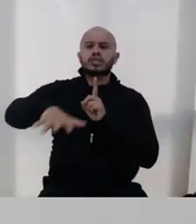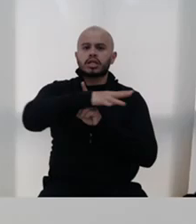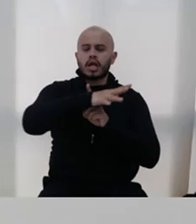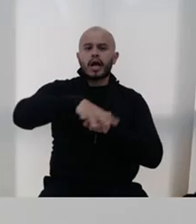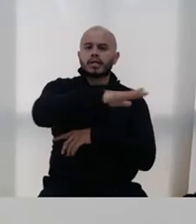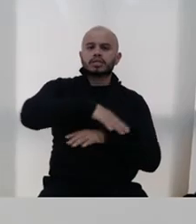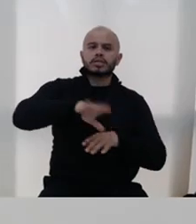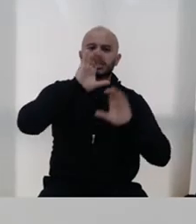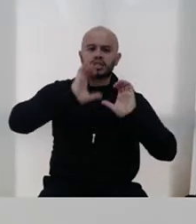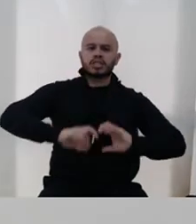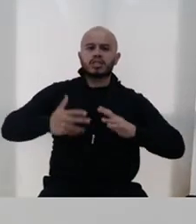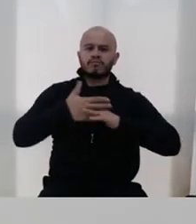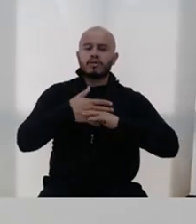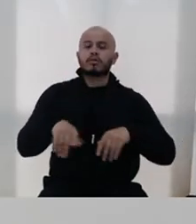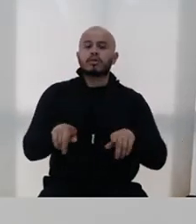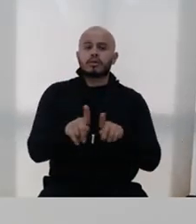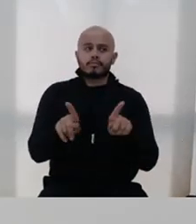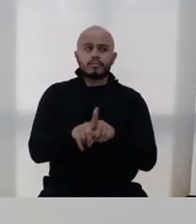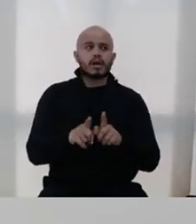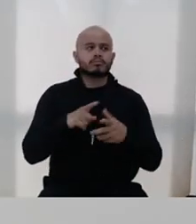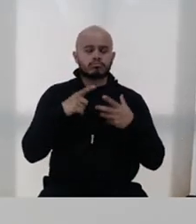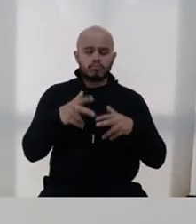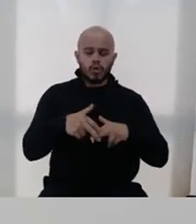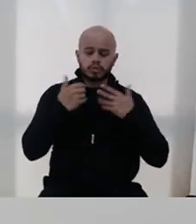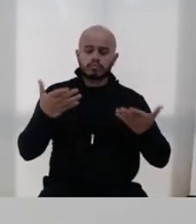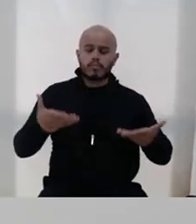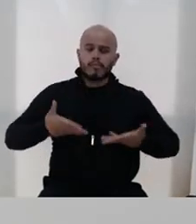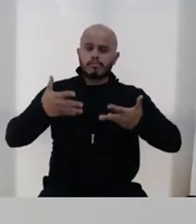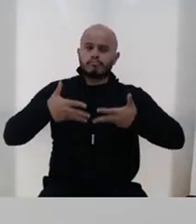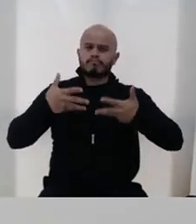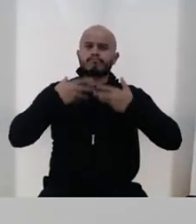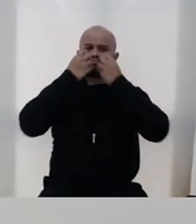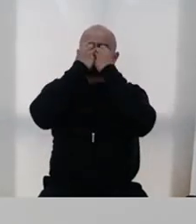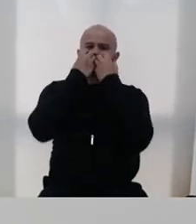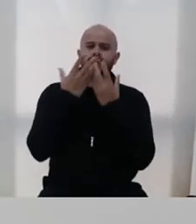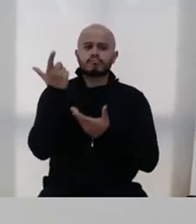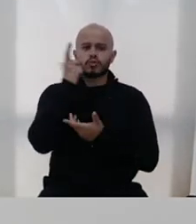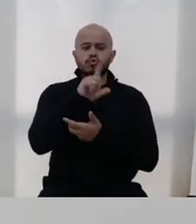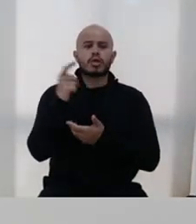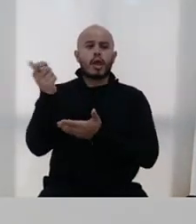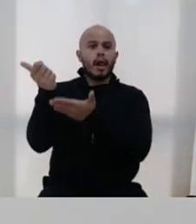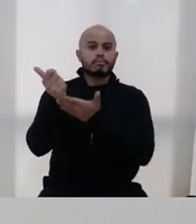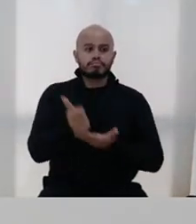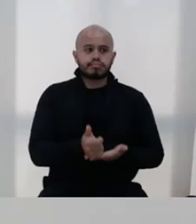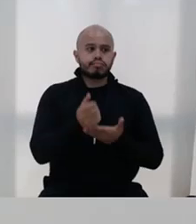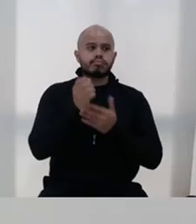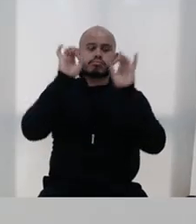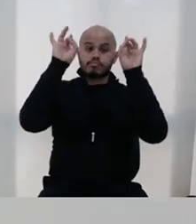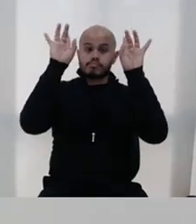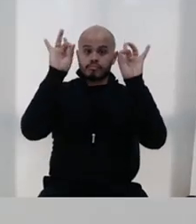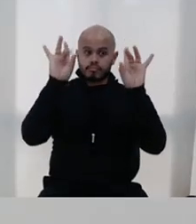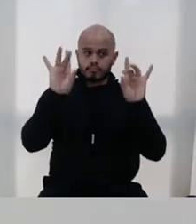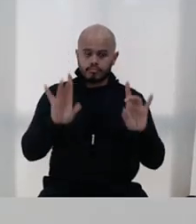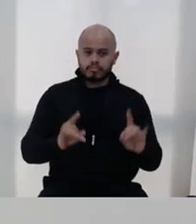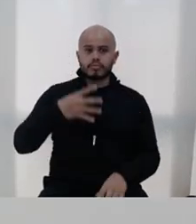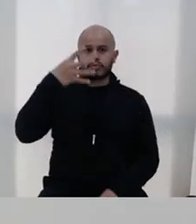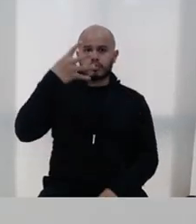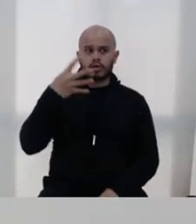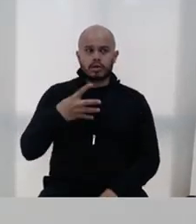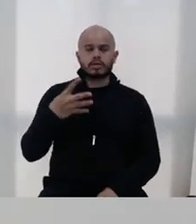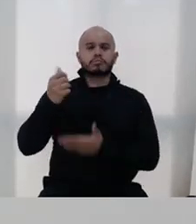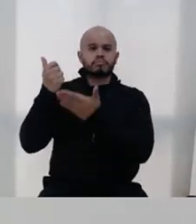das defensorias públicas, então foi uma alegria para nós o recebimento dessa premiação na 4ª edição do selo Esperança